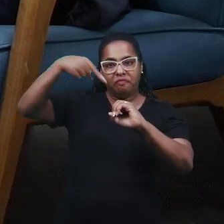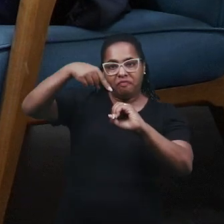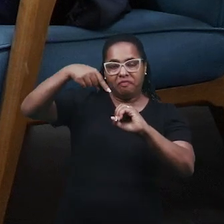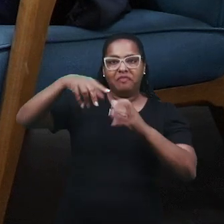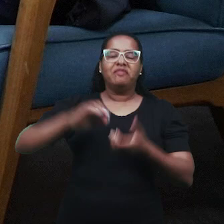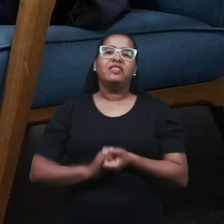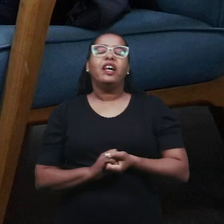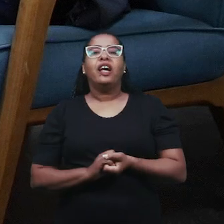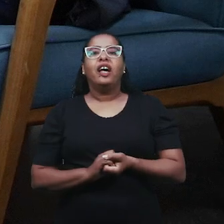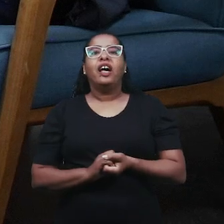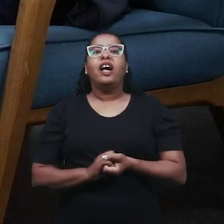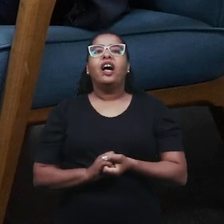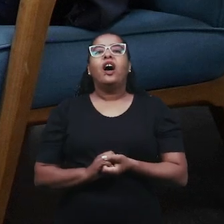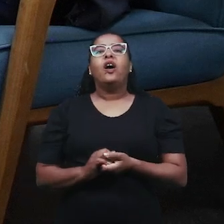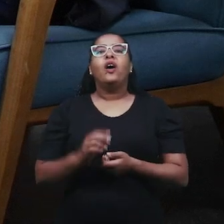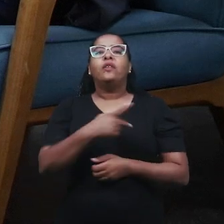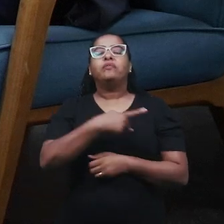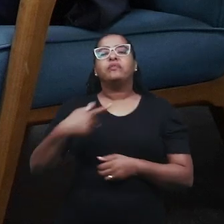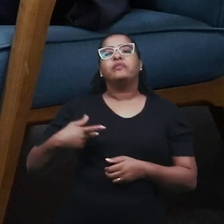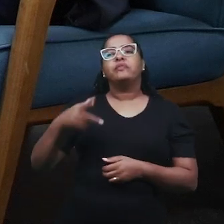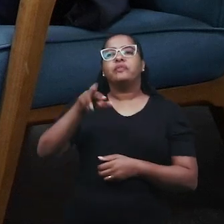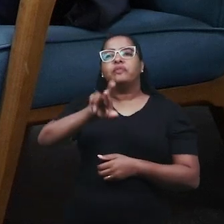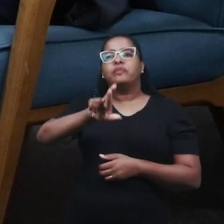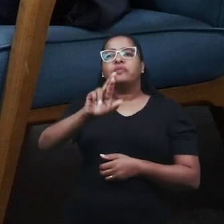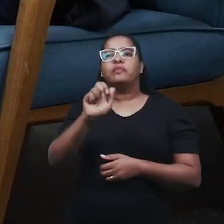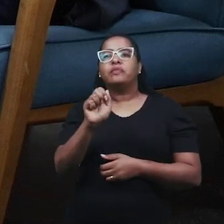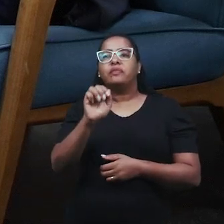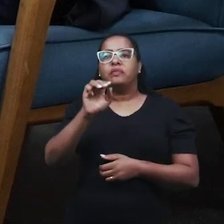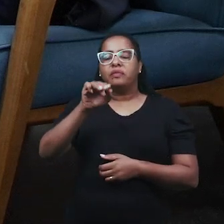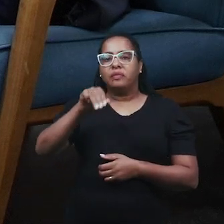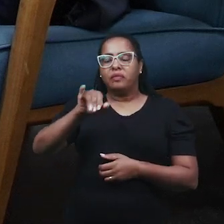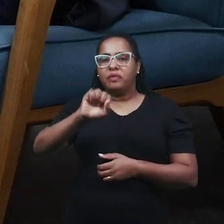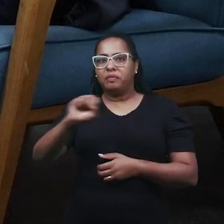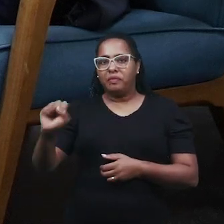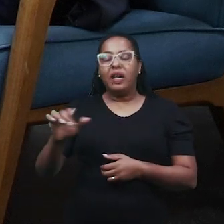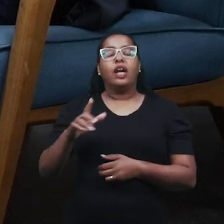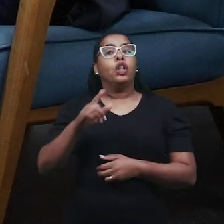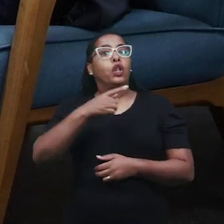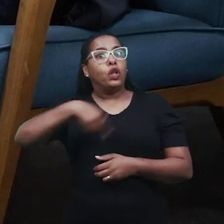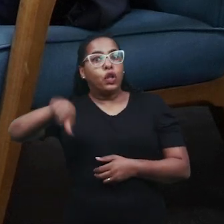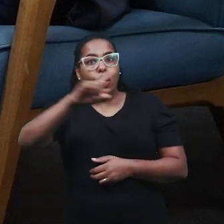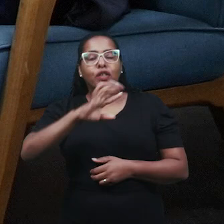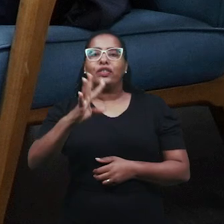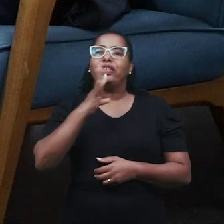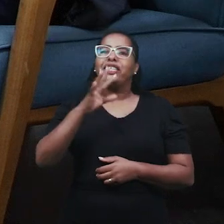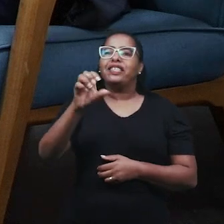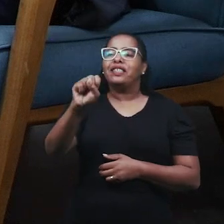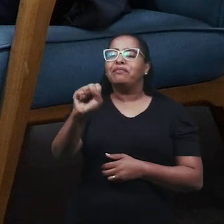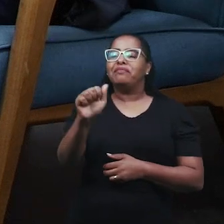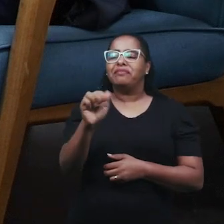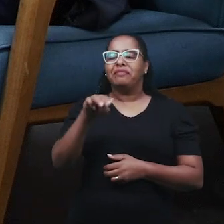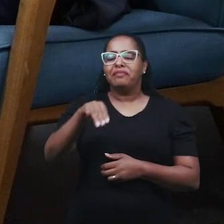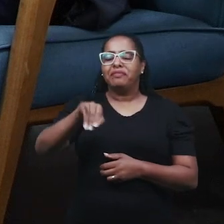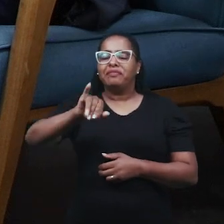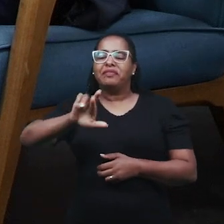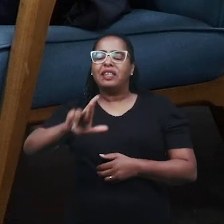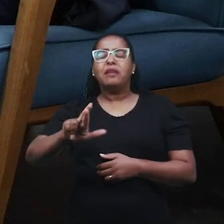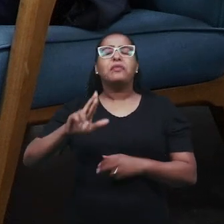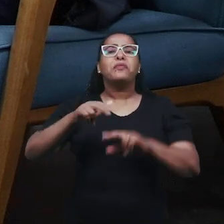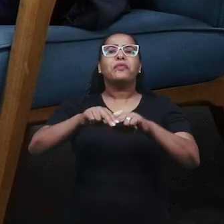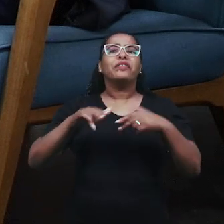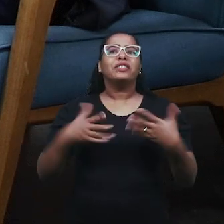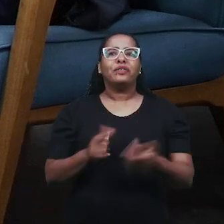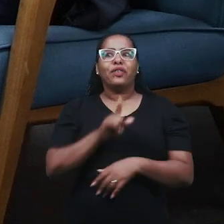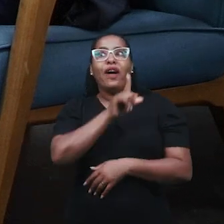pastor Ramiz Abassov, que nós conhecemos como Samir e que já até nos explicou por